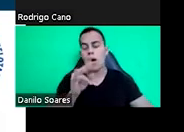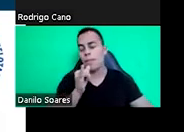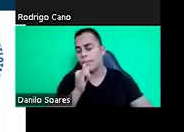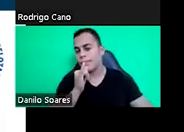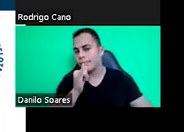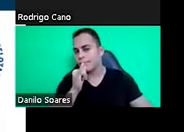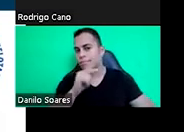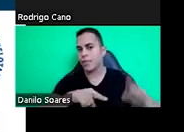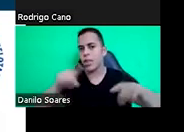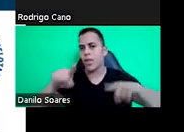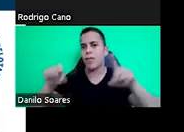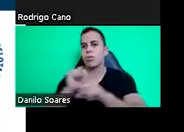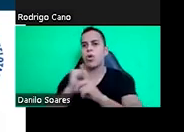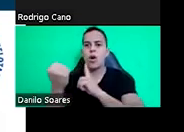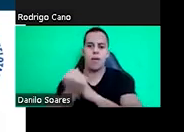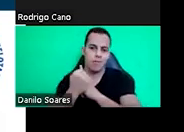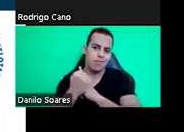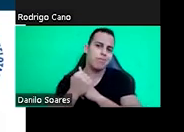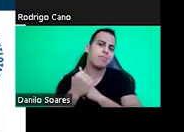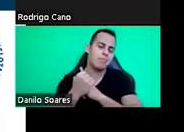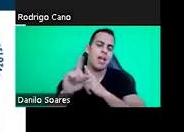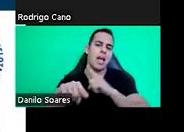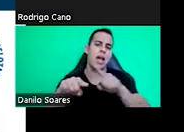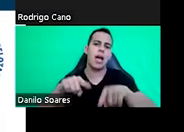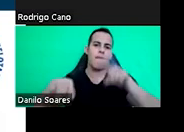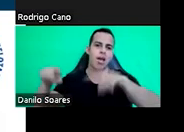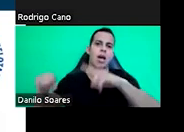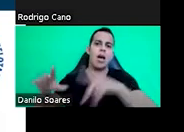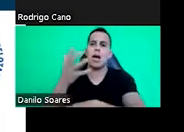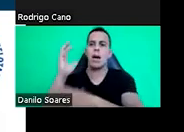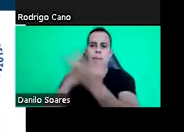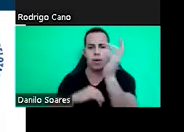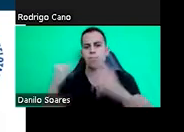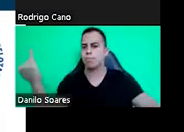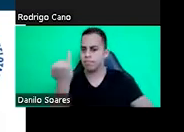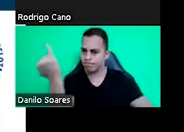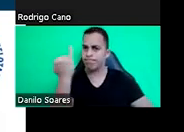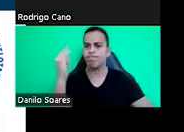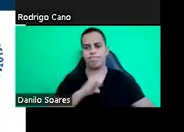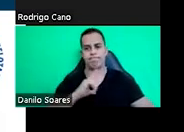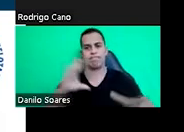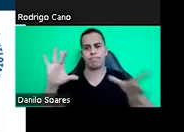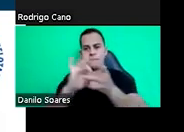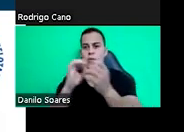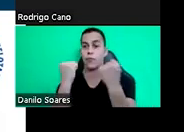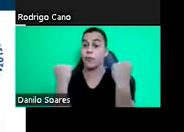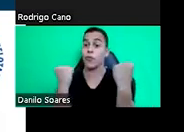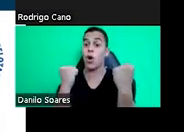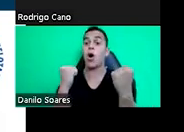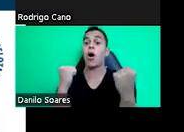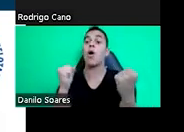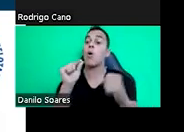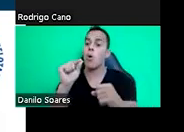nível socioeconômico, que é uma variável ambiental bastante importante, que tem uma conexão muito forte com a